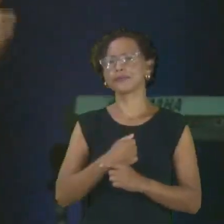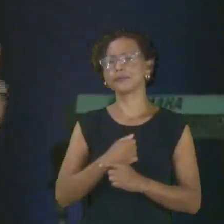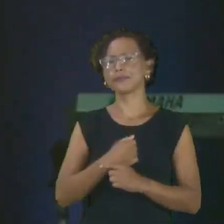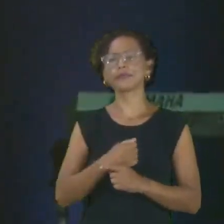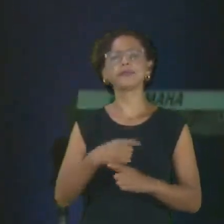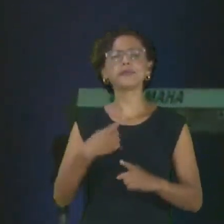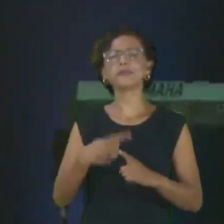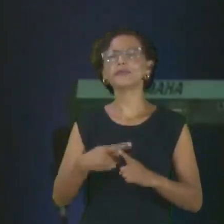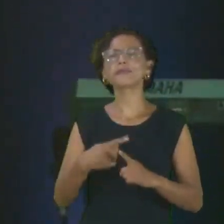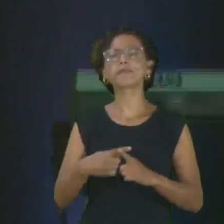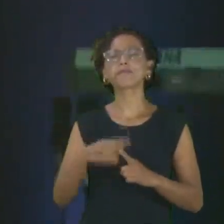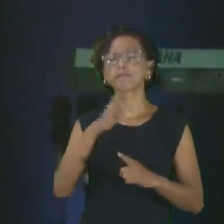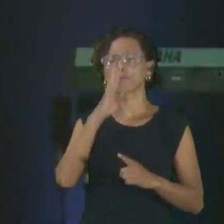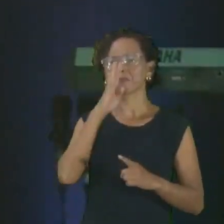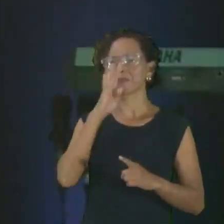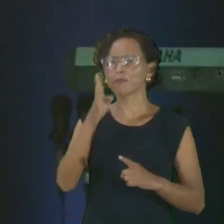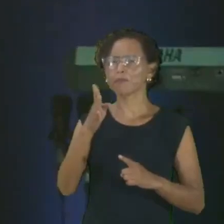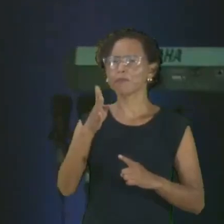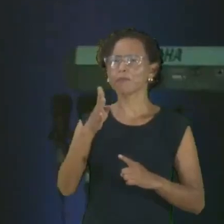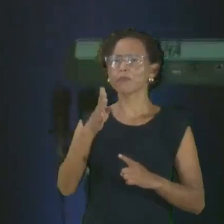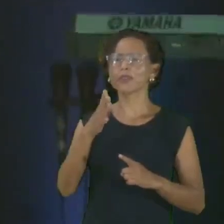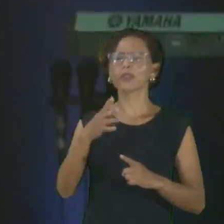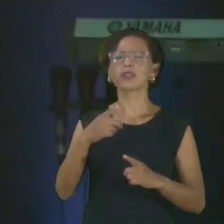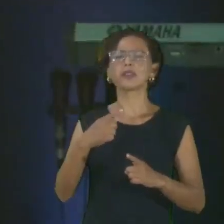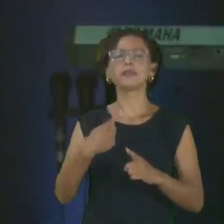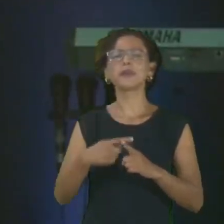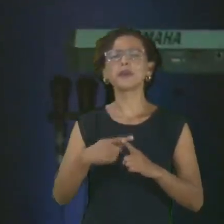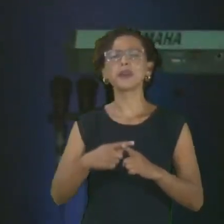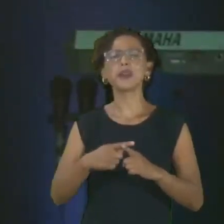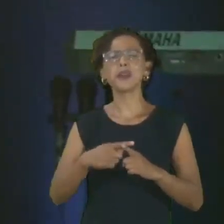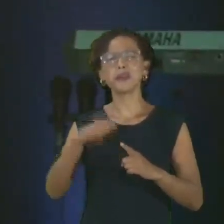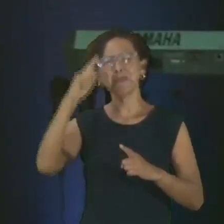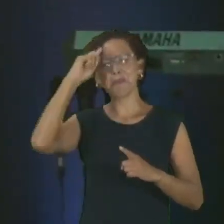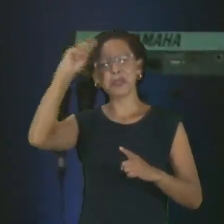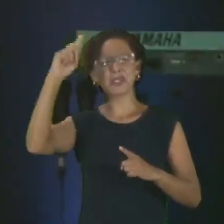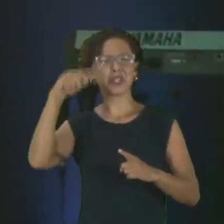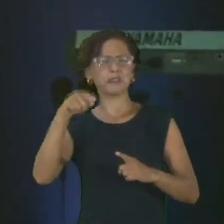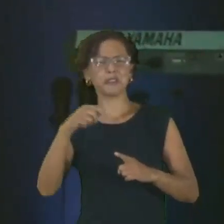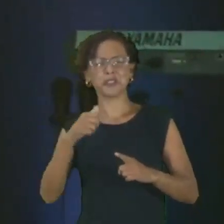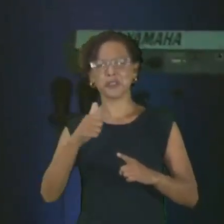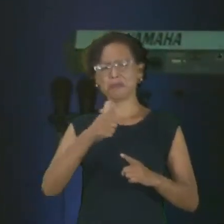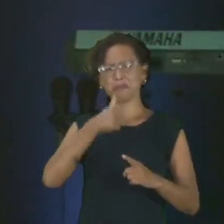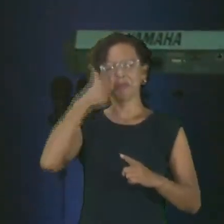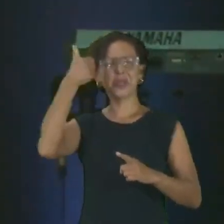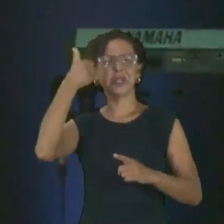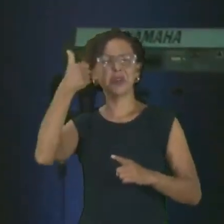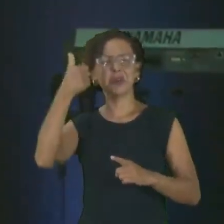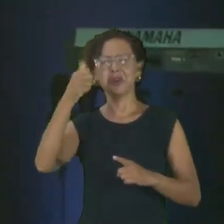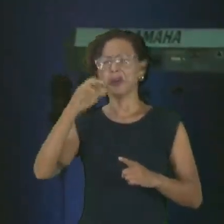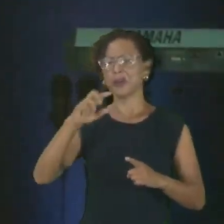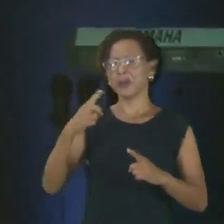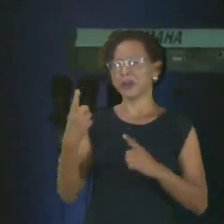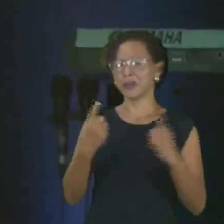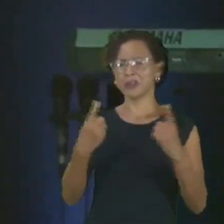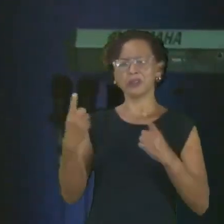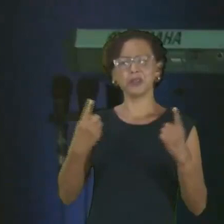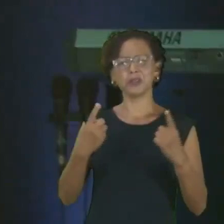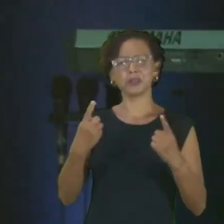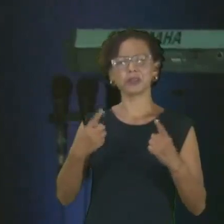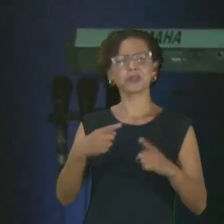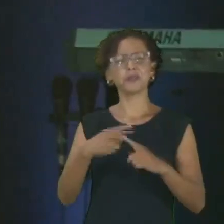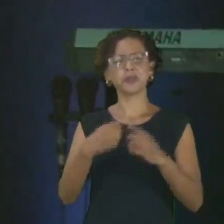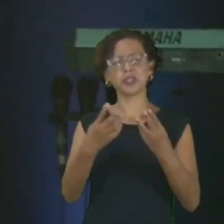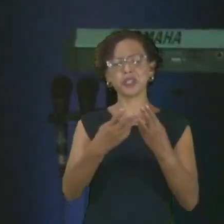Então por que julgar? Então por que se achar melhor do que o outro? Então por que judeus não gostam